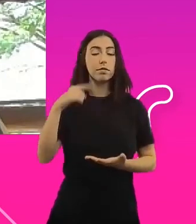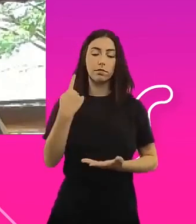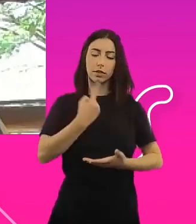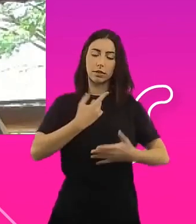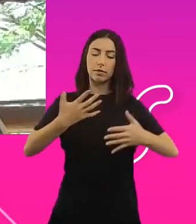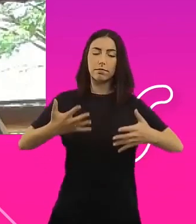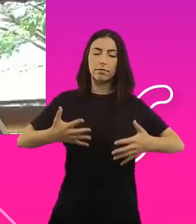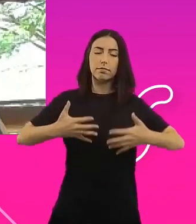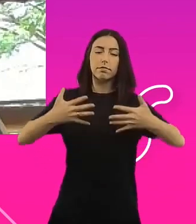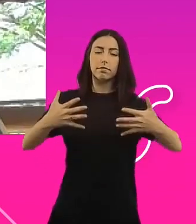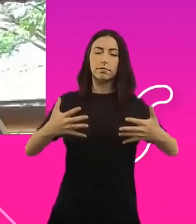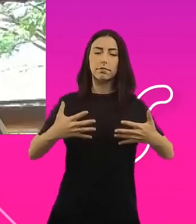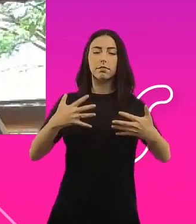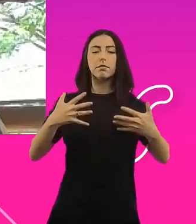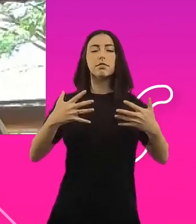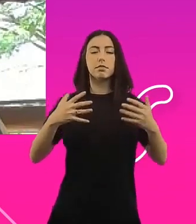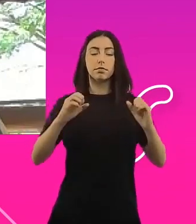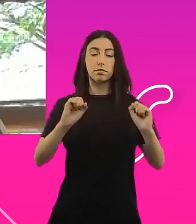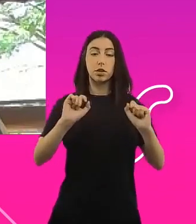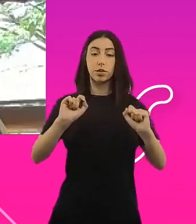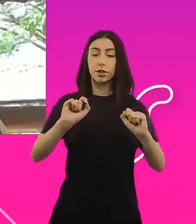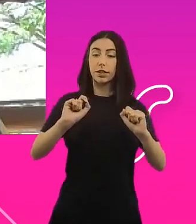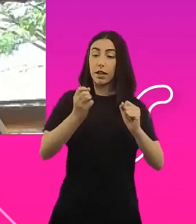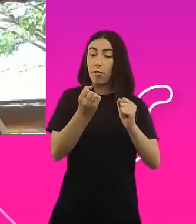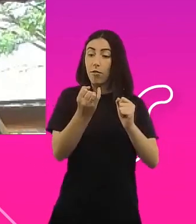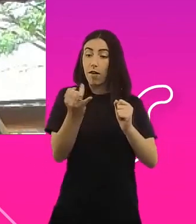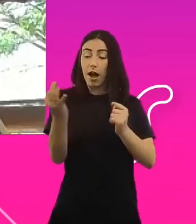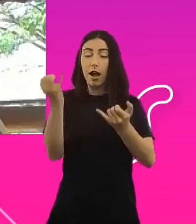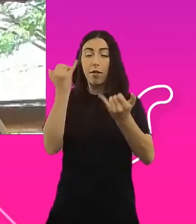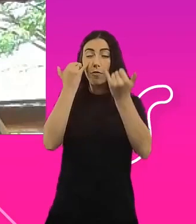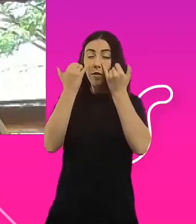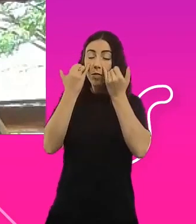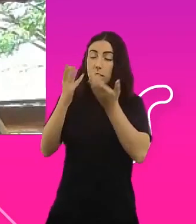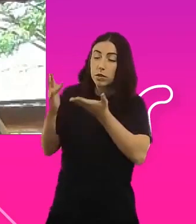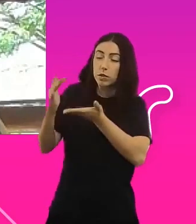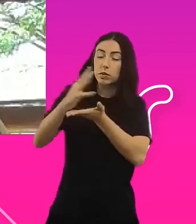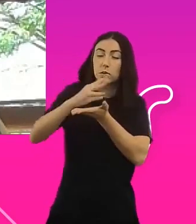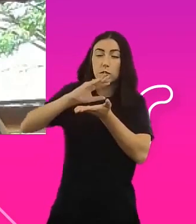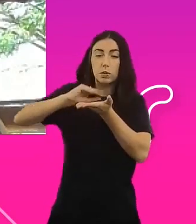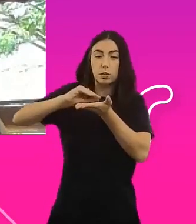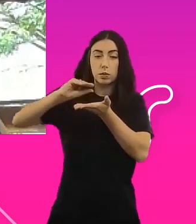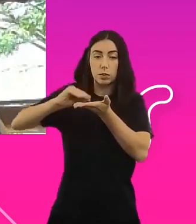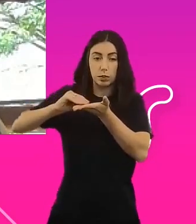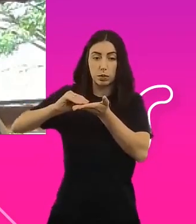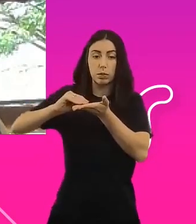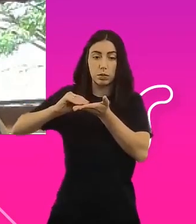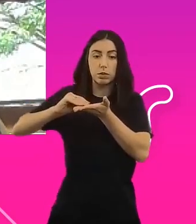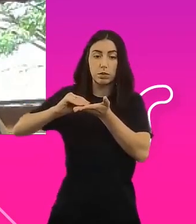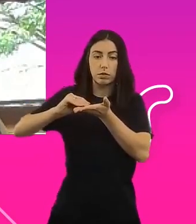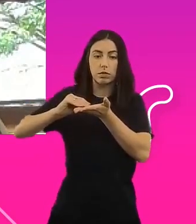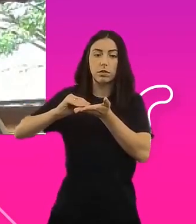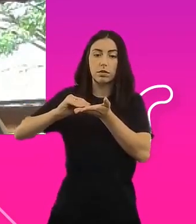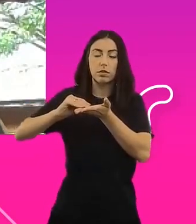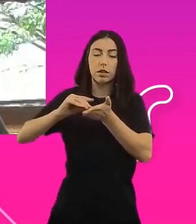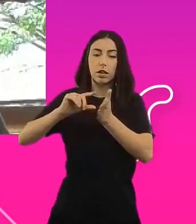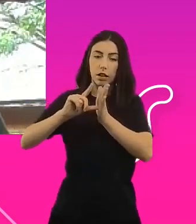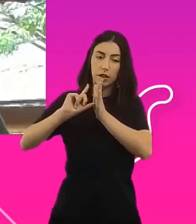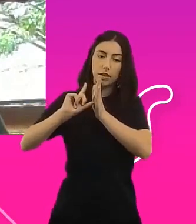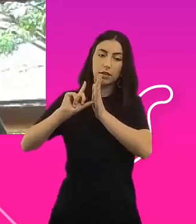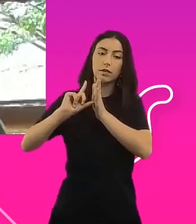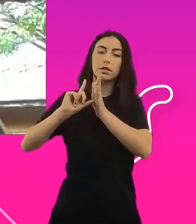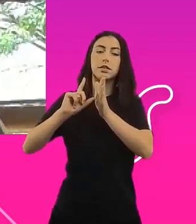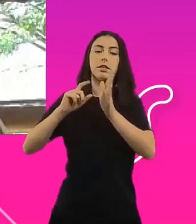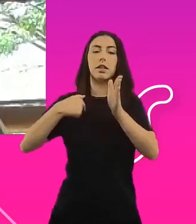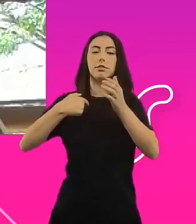poder pegar toda essa informação. Então, ali, quando eu apresentei o projeto, eu falei de 5 eixos. E não é por acaso, né? Eu tenho um